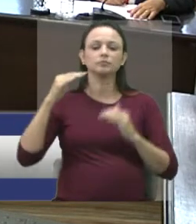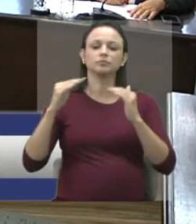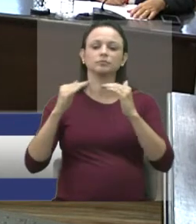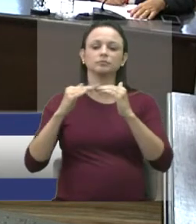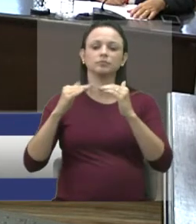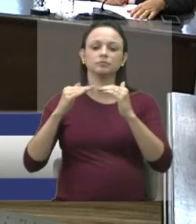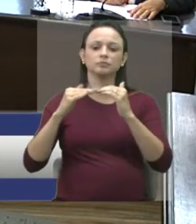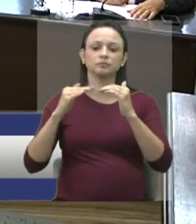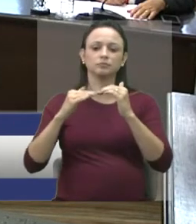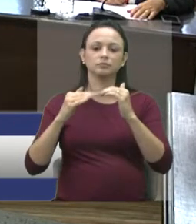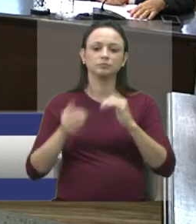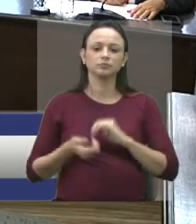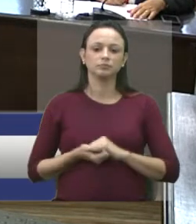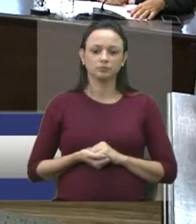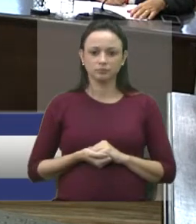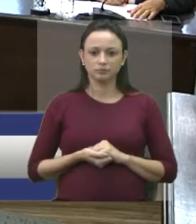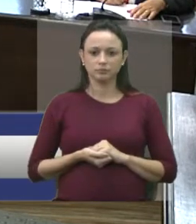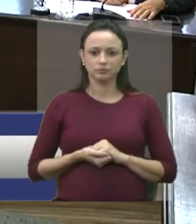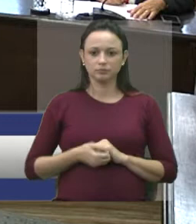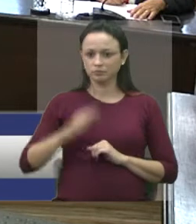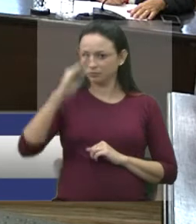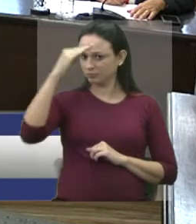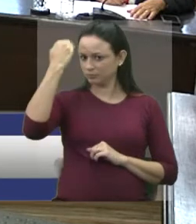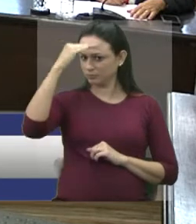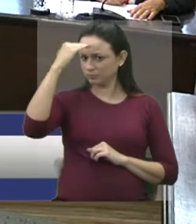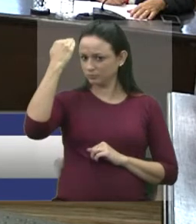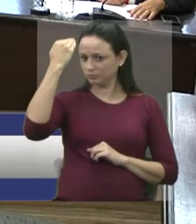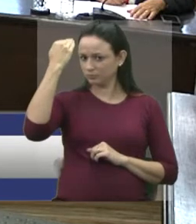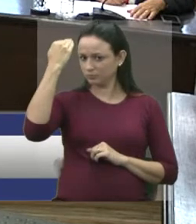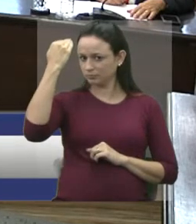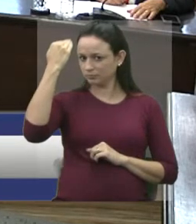Favorável. João Pacheco.